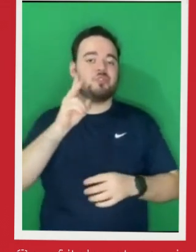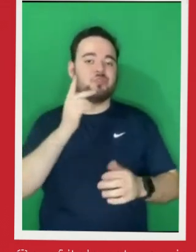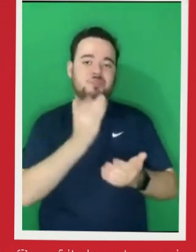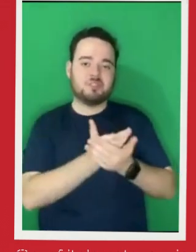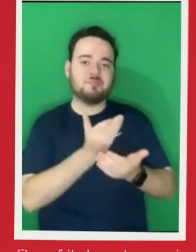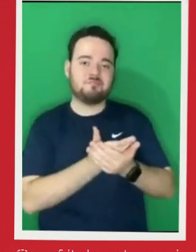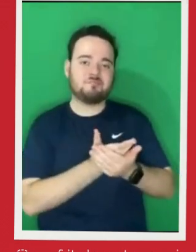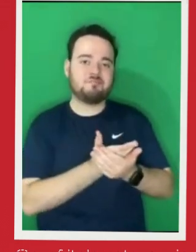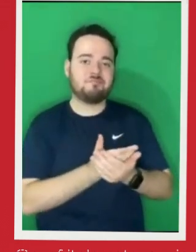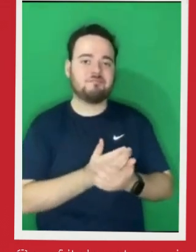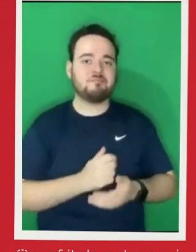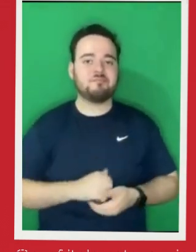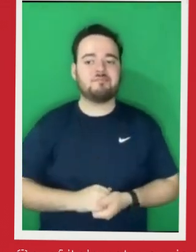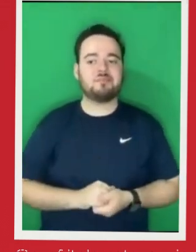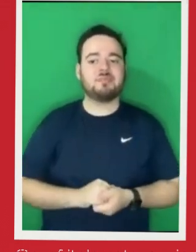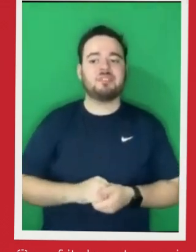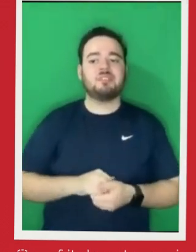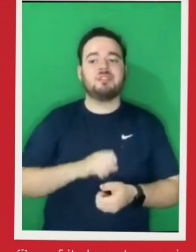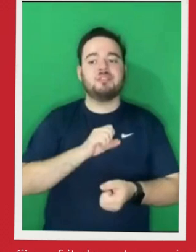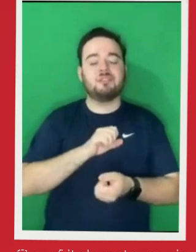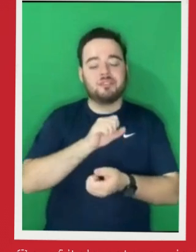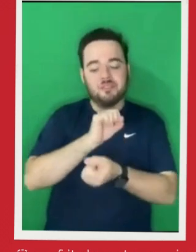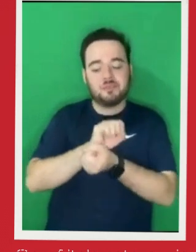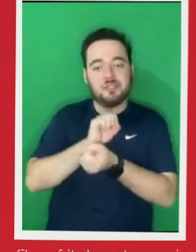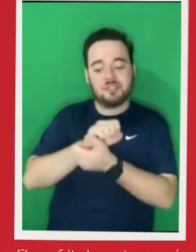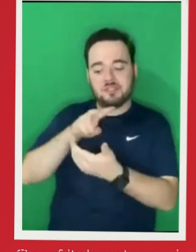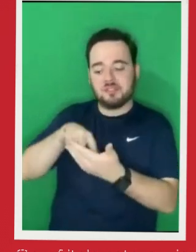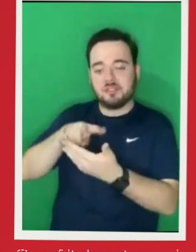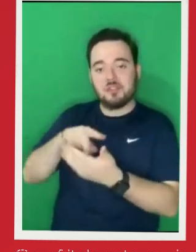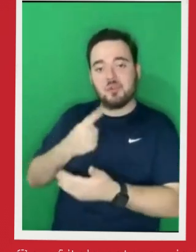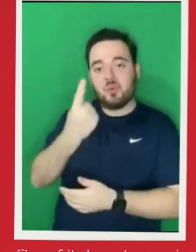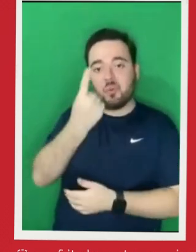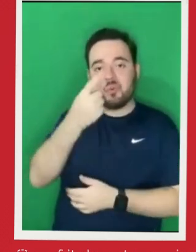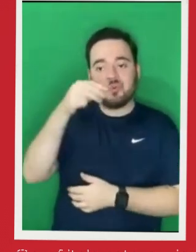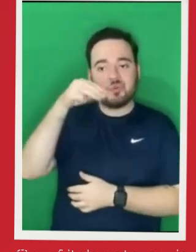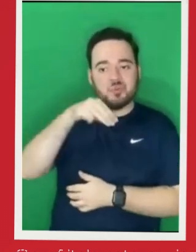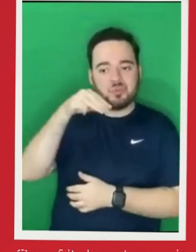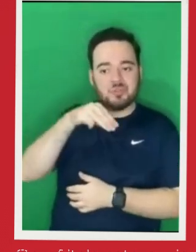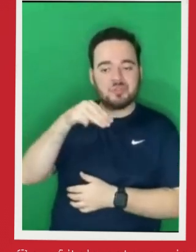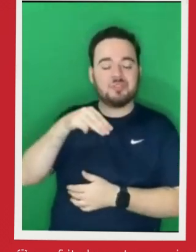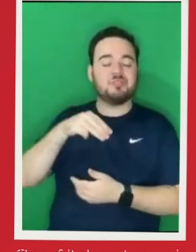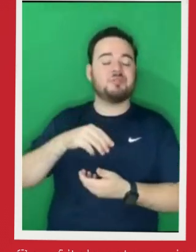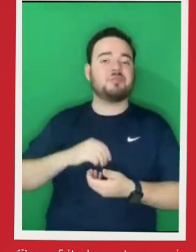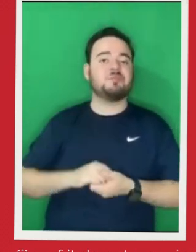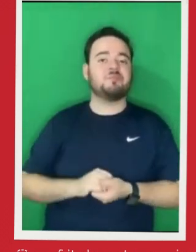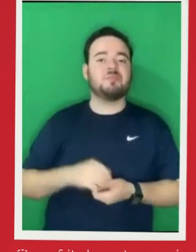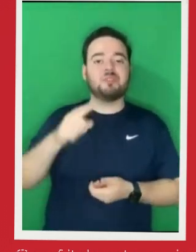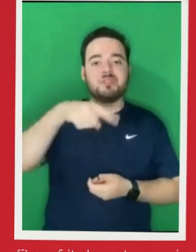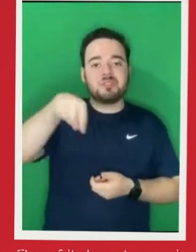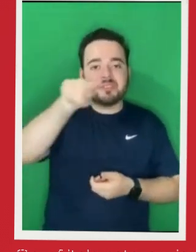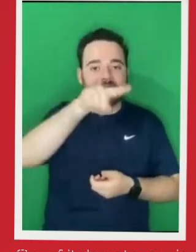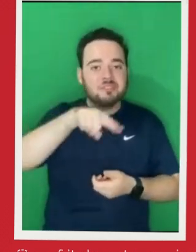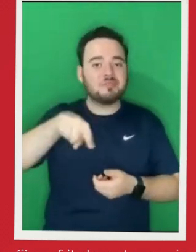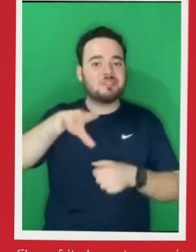encontros? Tá? Então eu tô aqui esperando vocês para lerem no nosso último minuto. O que é que vocês levam